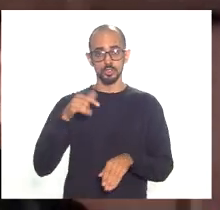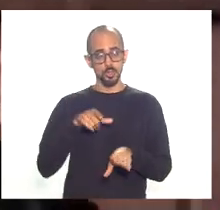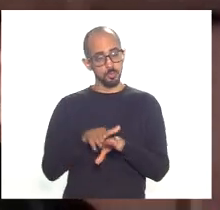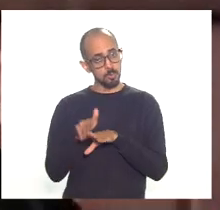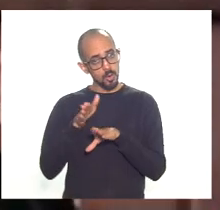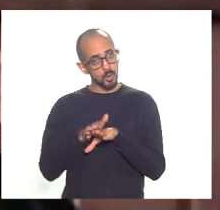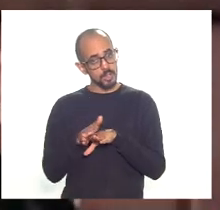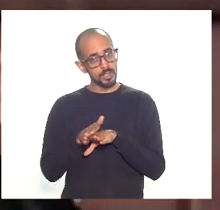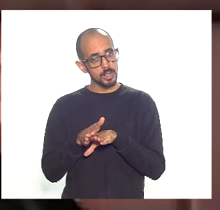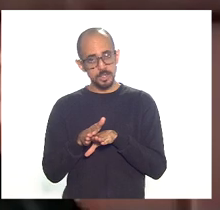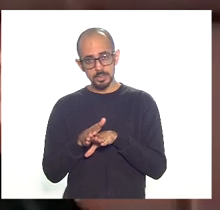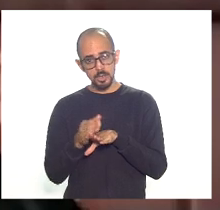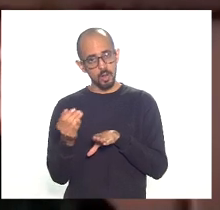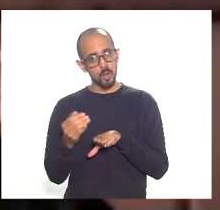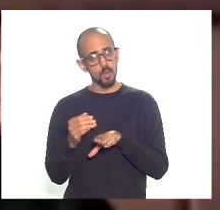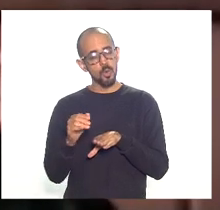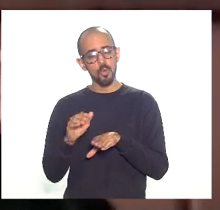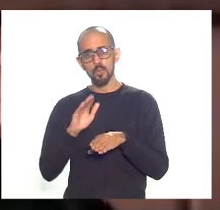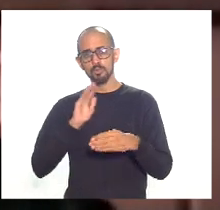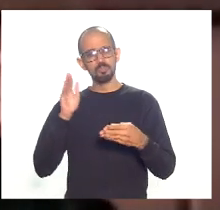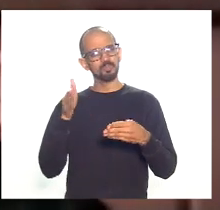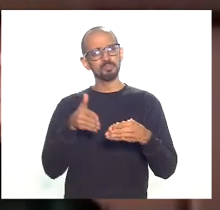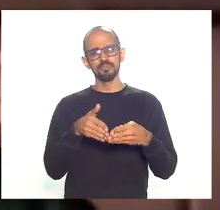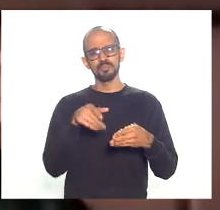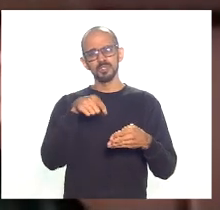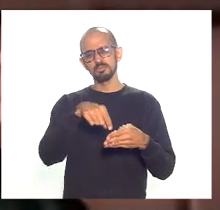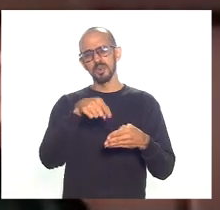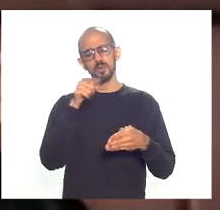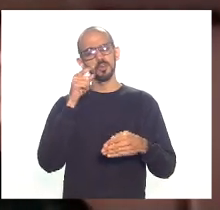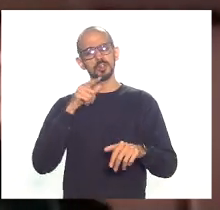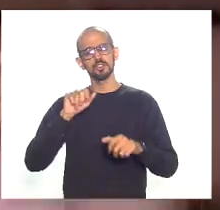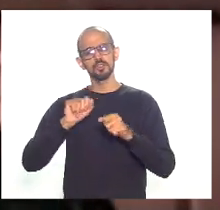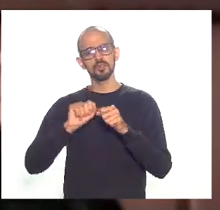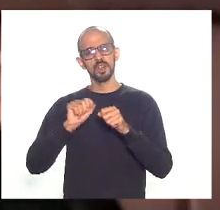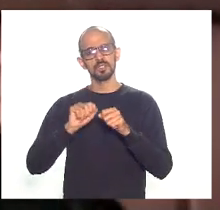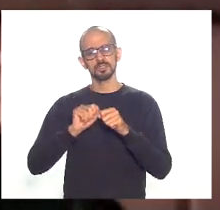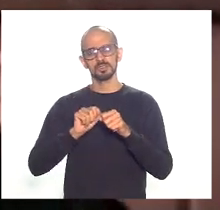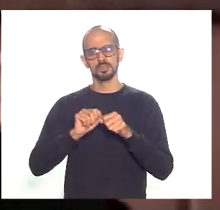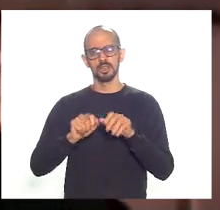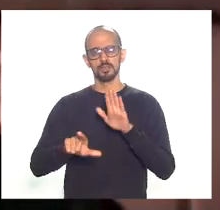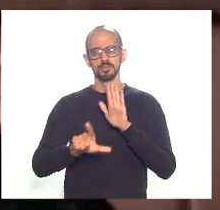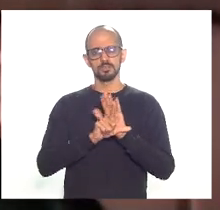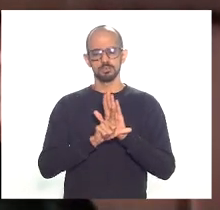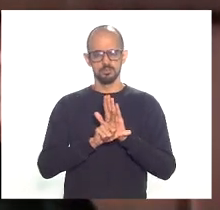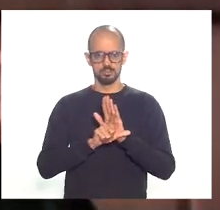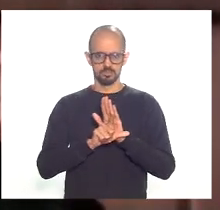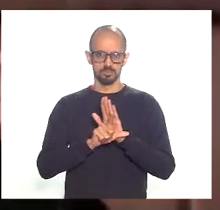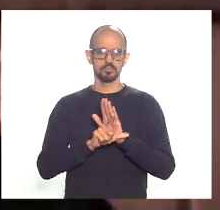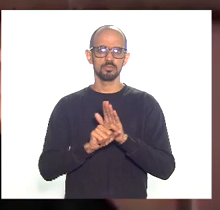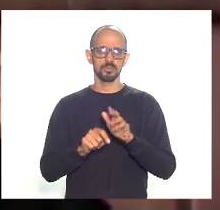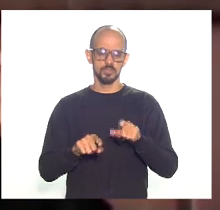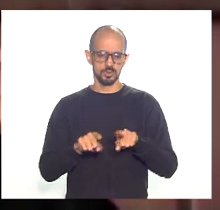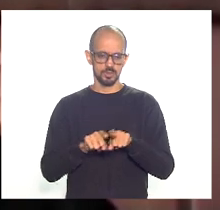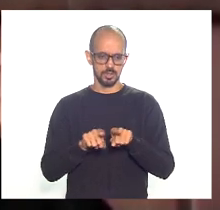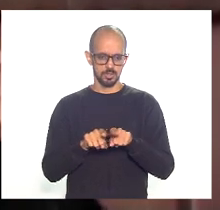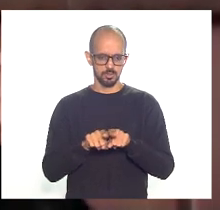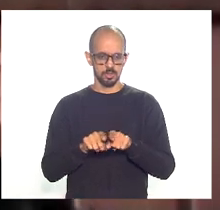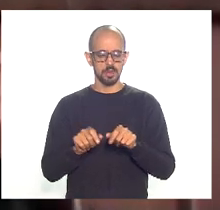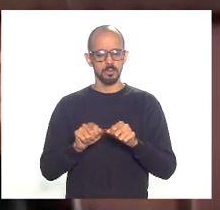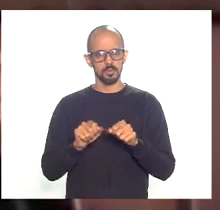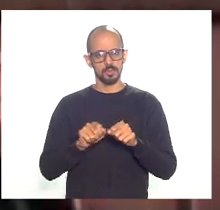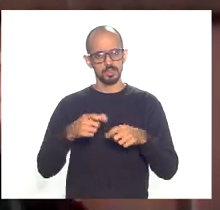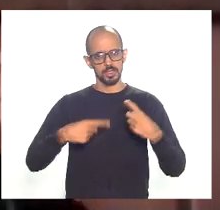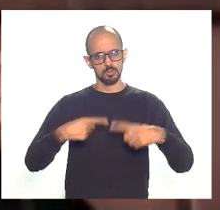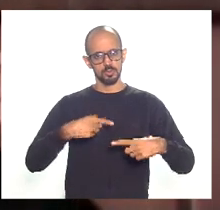ter como bússola orientadora da formulação legislativa e da execução das políticas